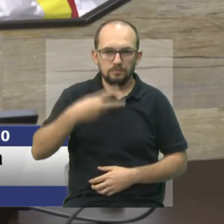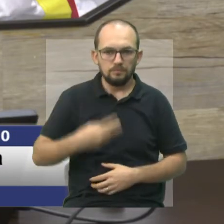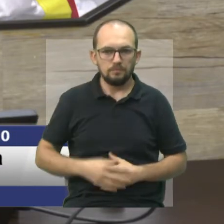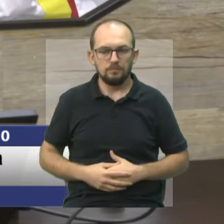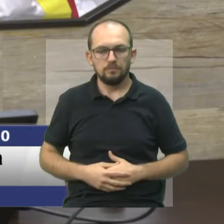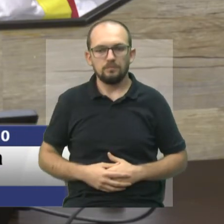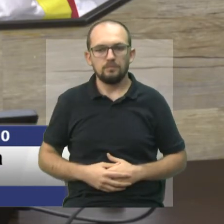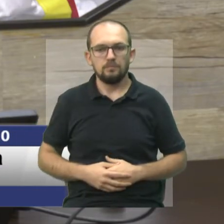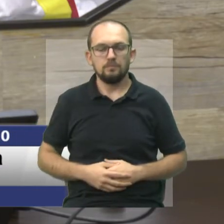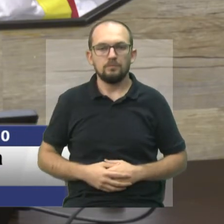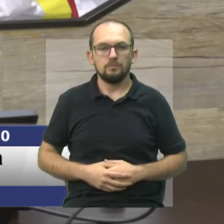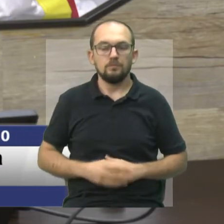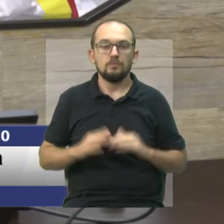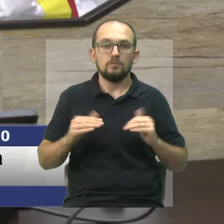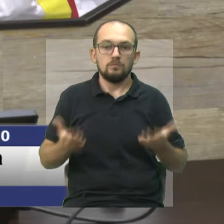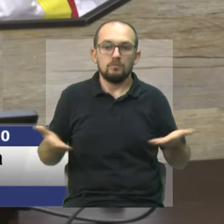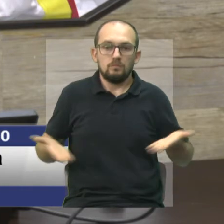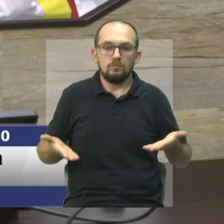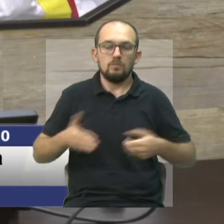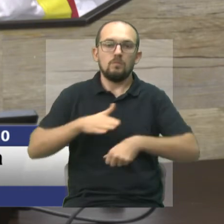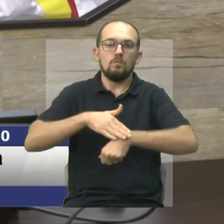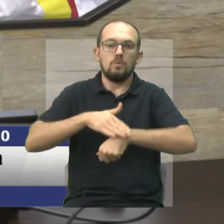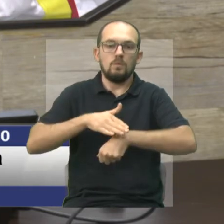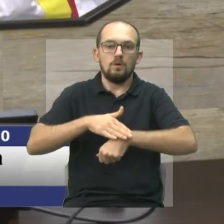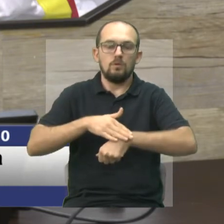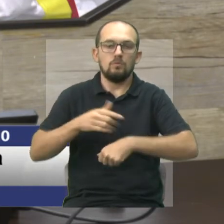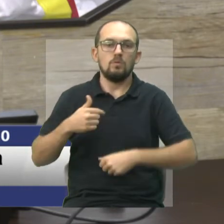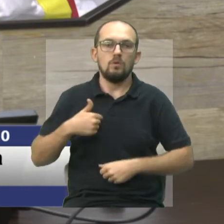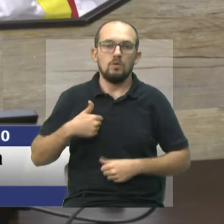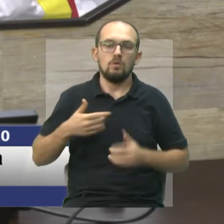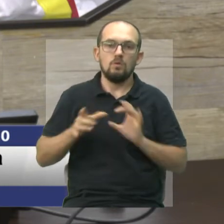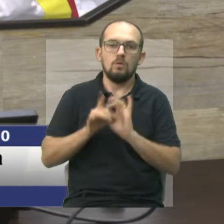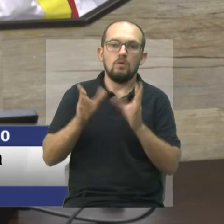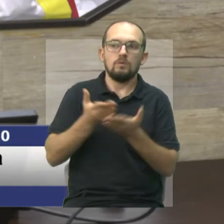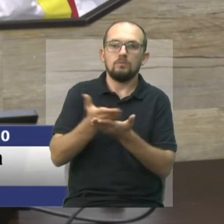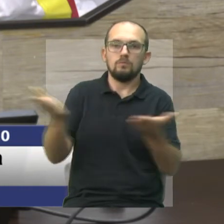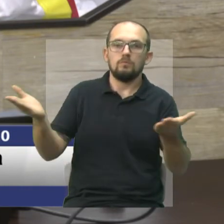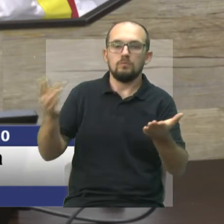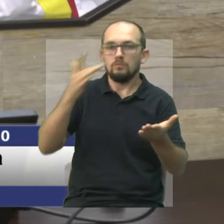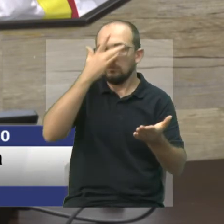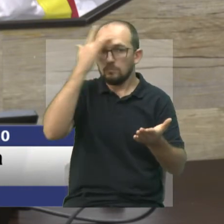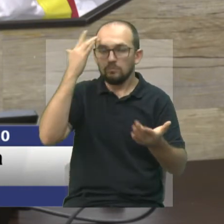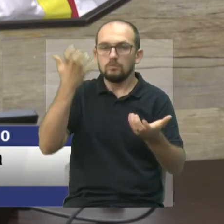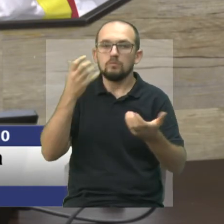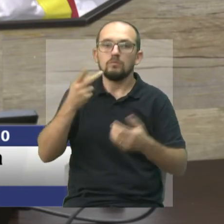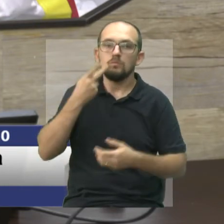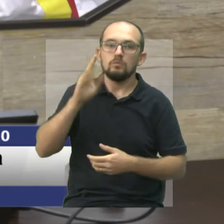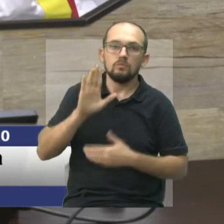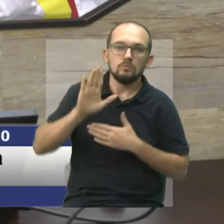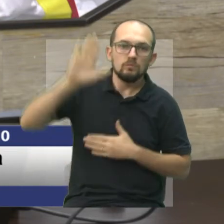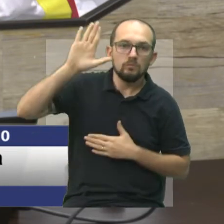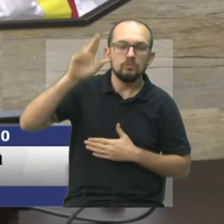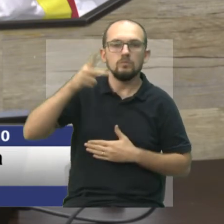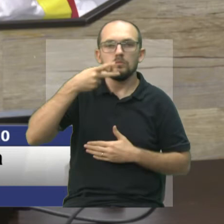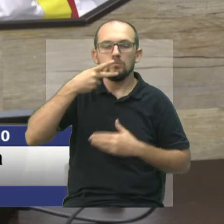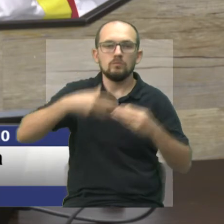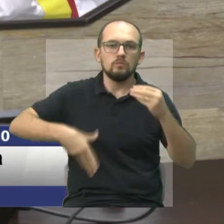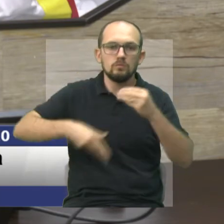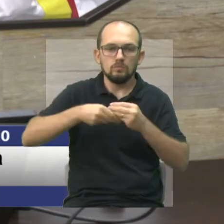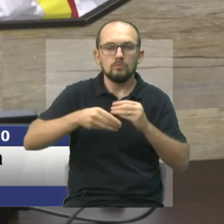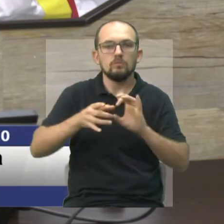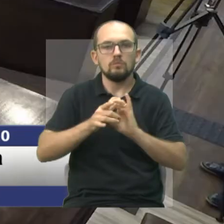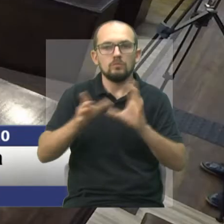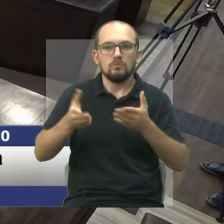vereadores. Então, eu, nesse momento, abro a palavra, se houver o desejo de manifestação, Vossa Excelência,